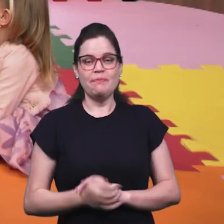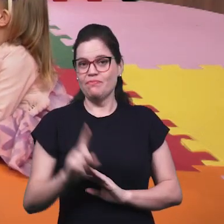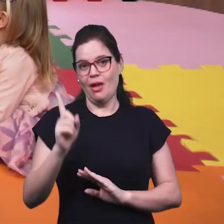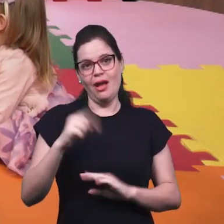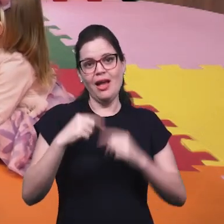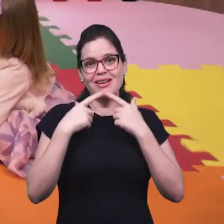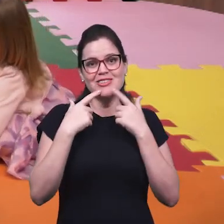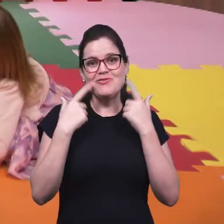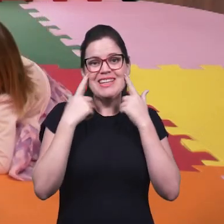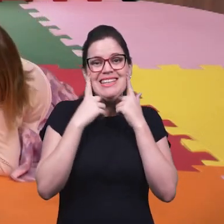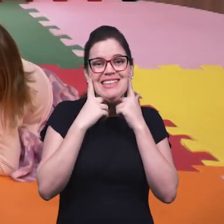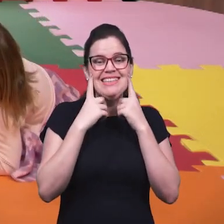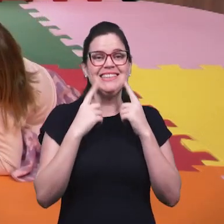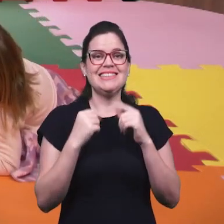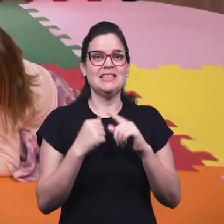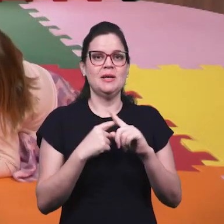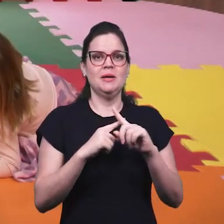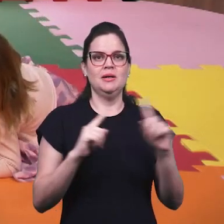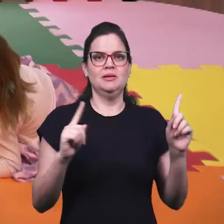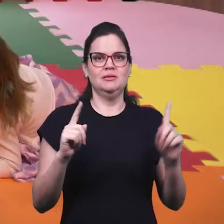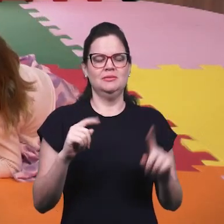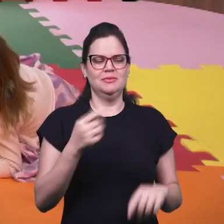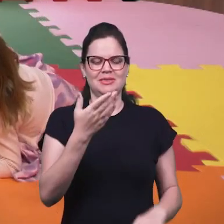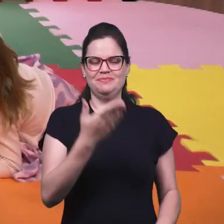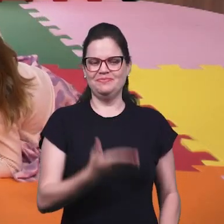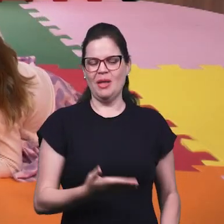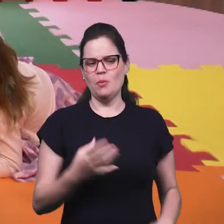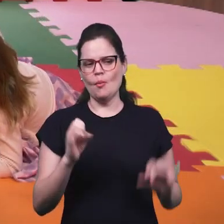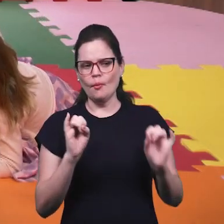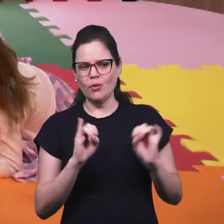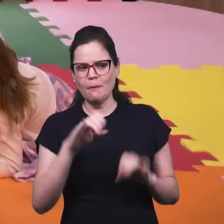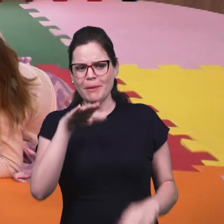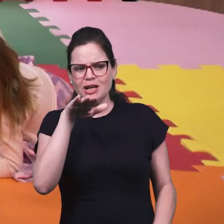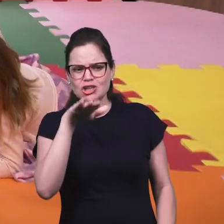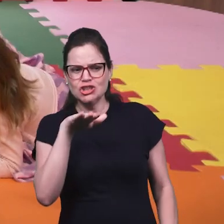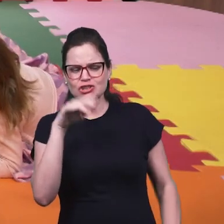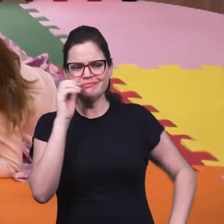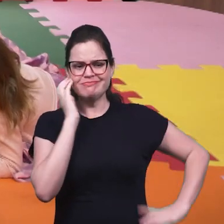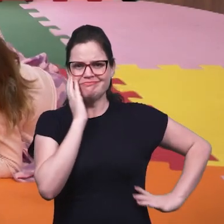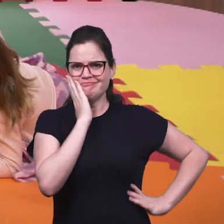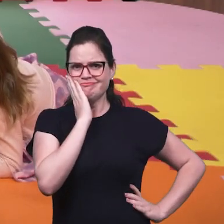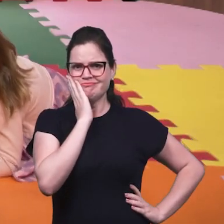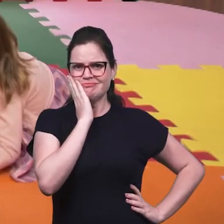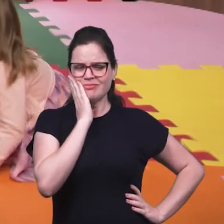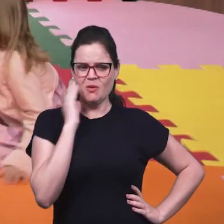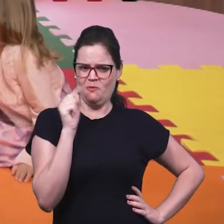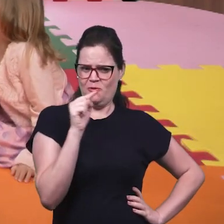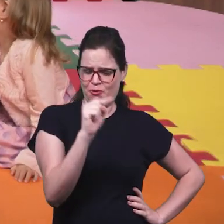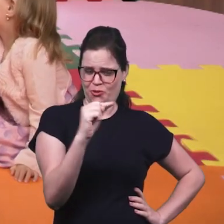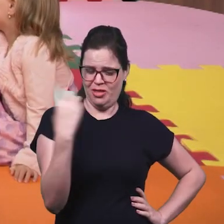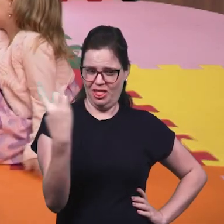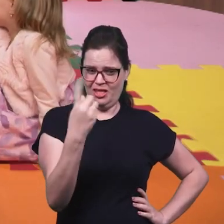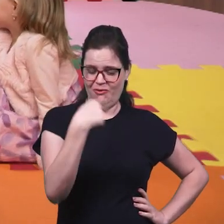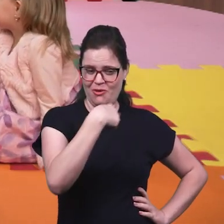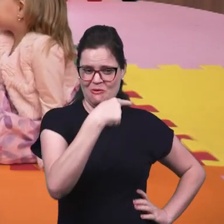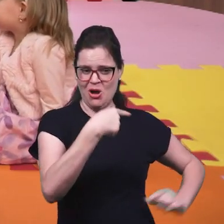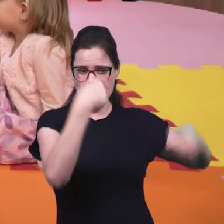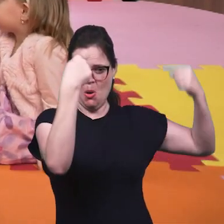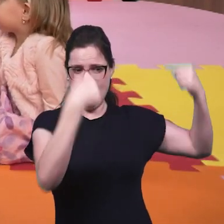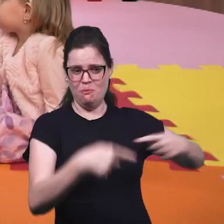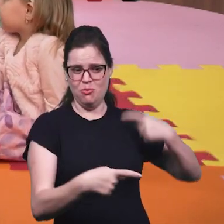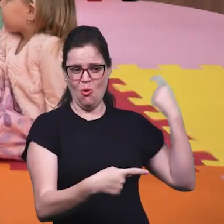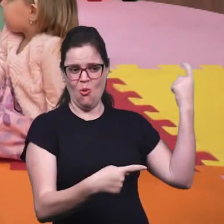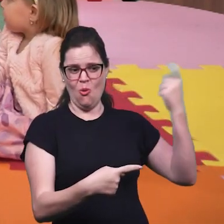Gentil. Aí ele falou assim: Davi, você vai lutar com o gigante? Não tem